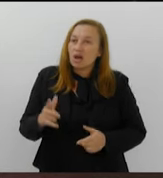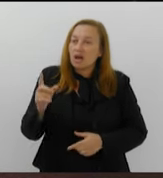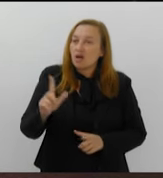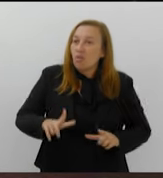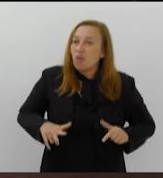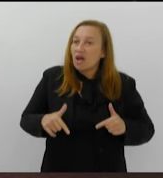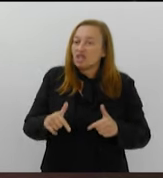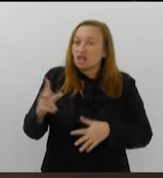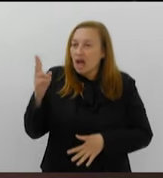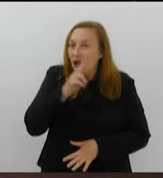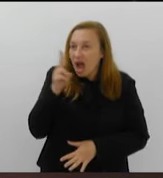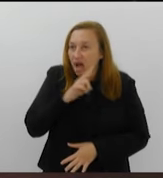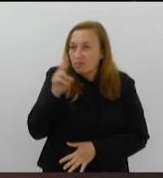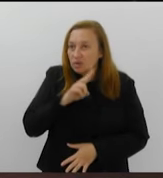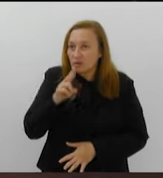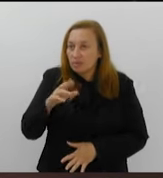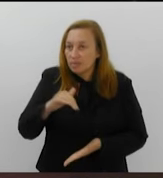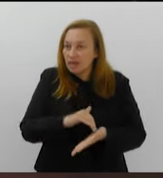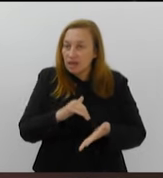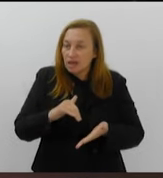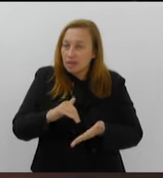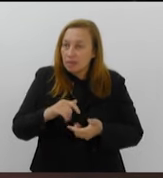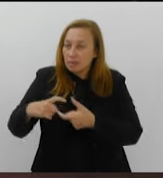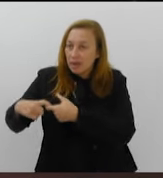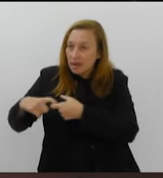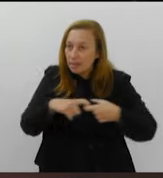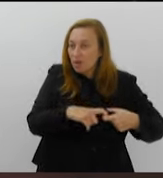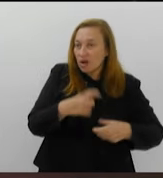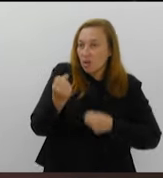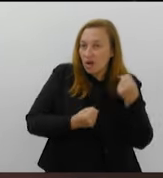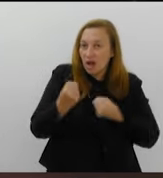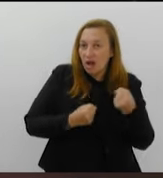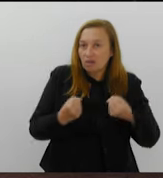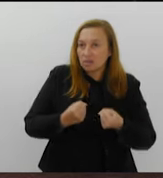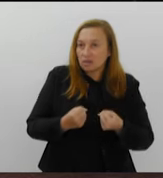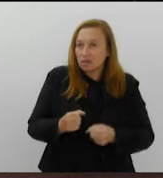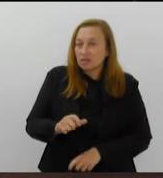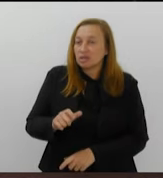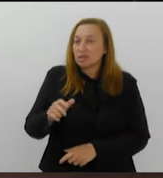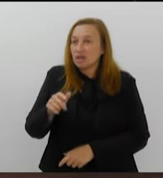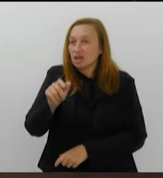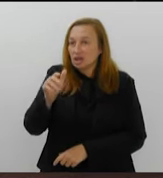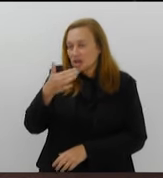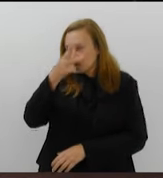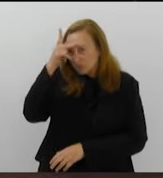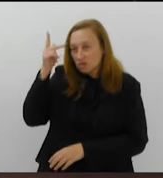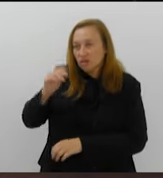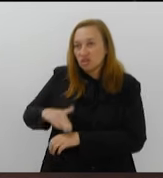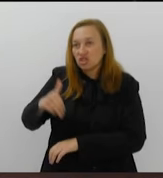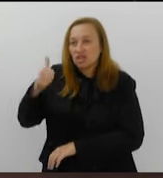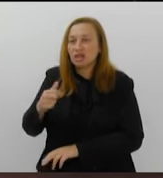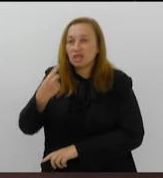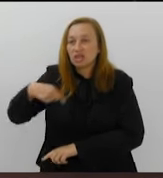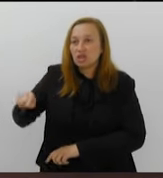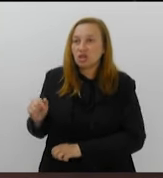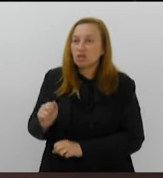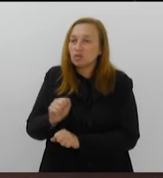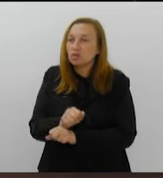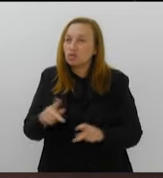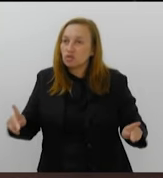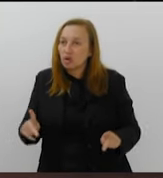logo o carro, das pessoas que tentam, pelo menos, ter a dignidade de ir no shopping sem